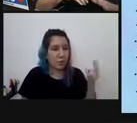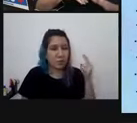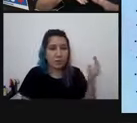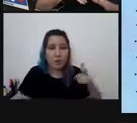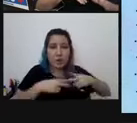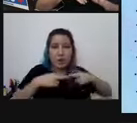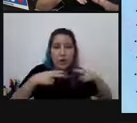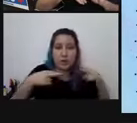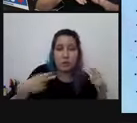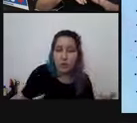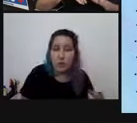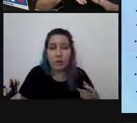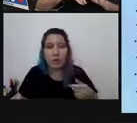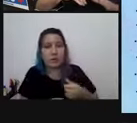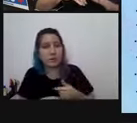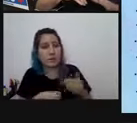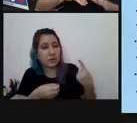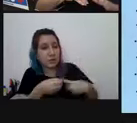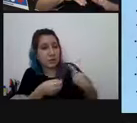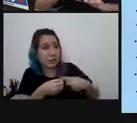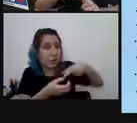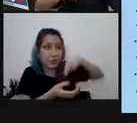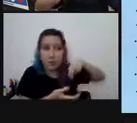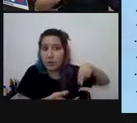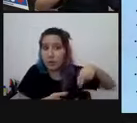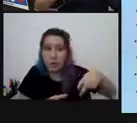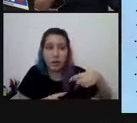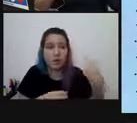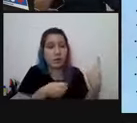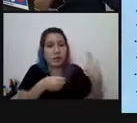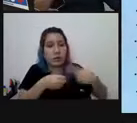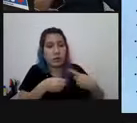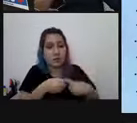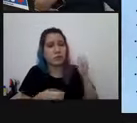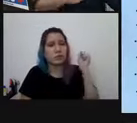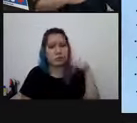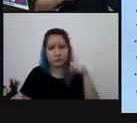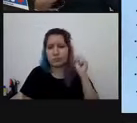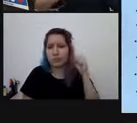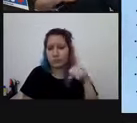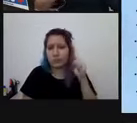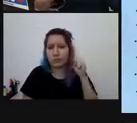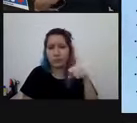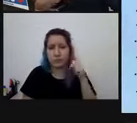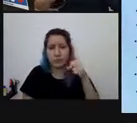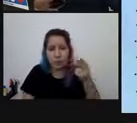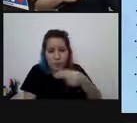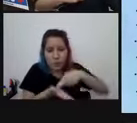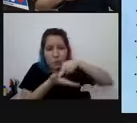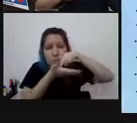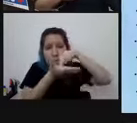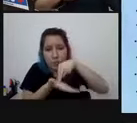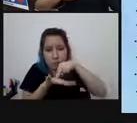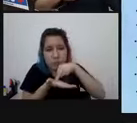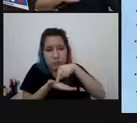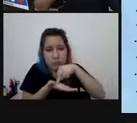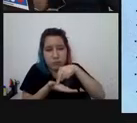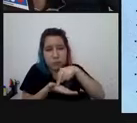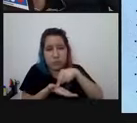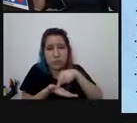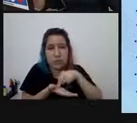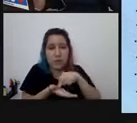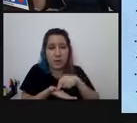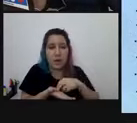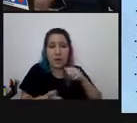pessoas circulem pela cidade, né, Caio? É, exato. Ó, estruturar e estimular o turismo ecológico na área